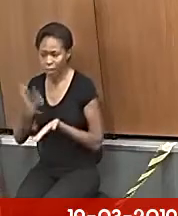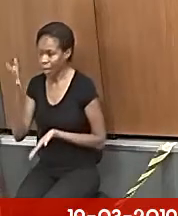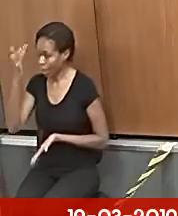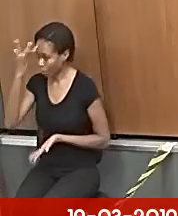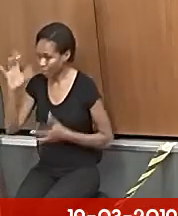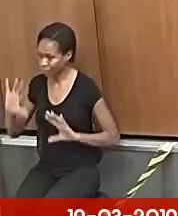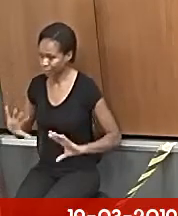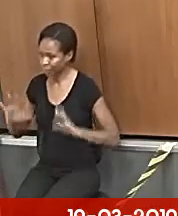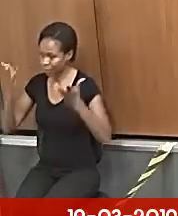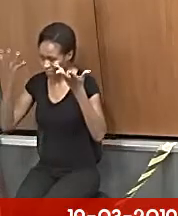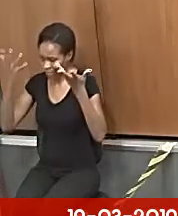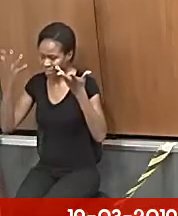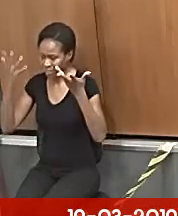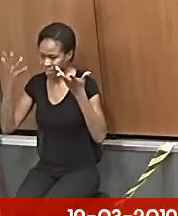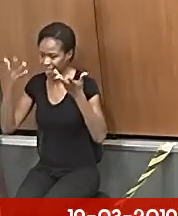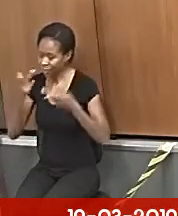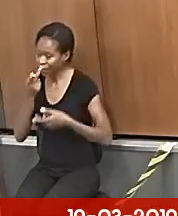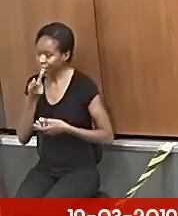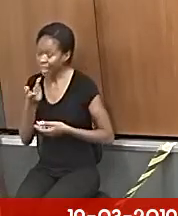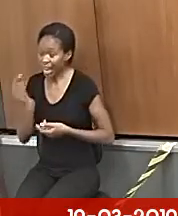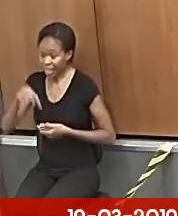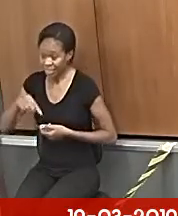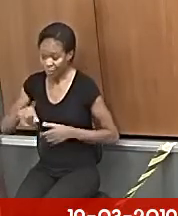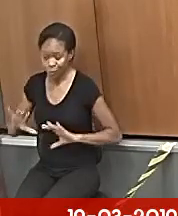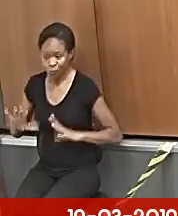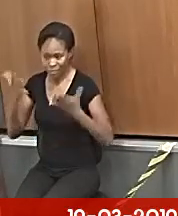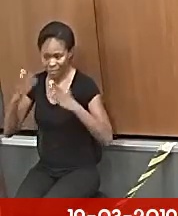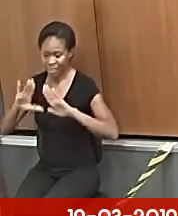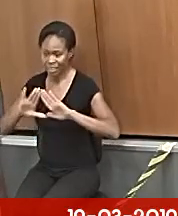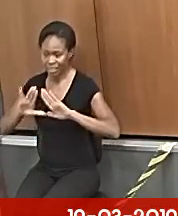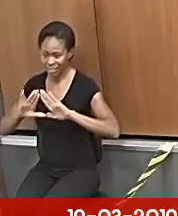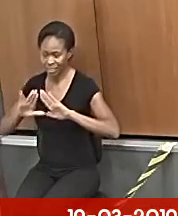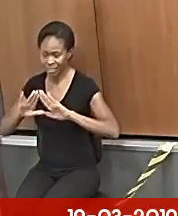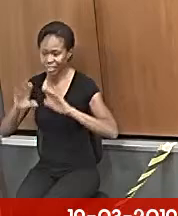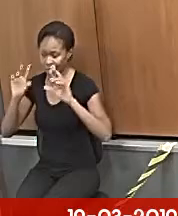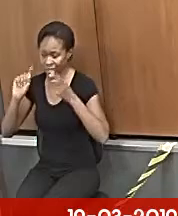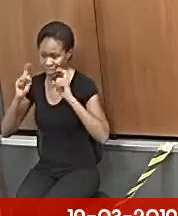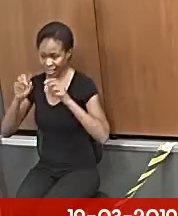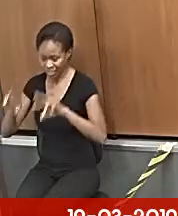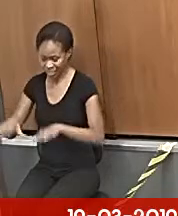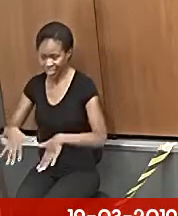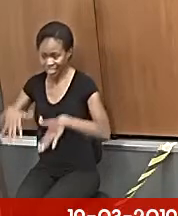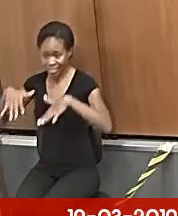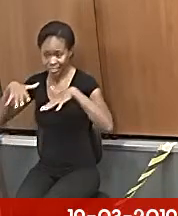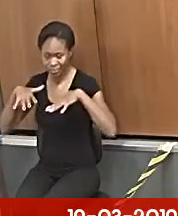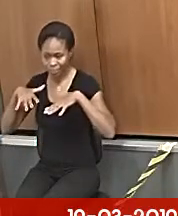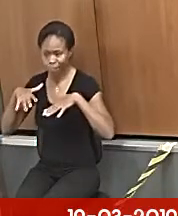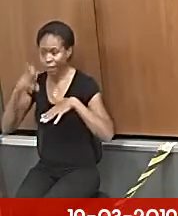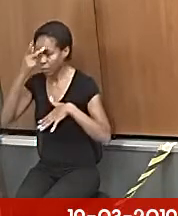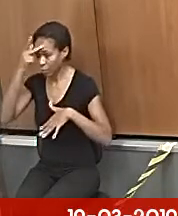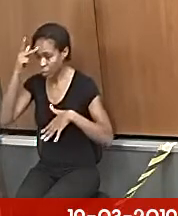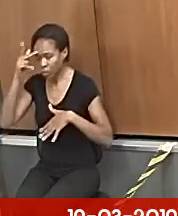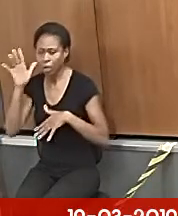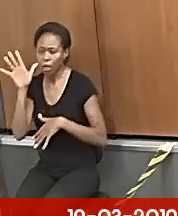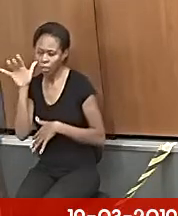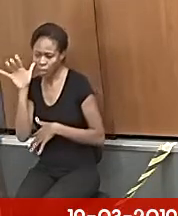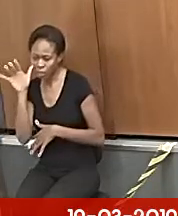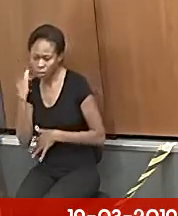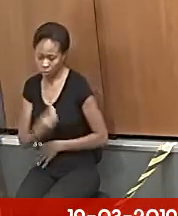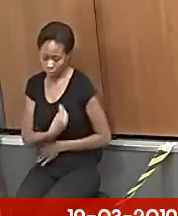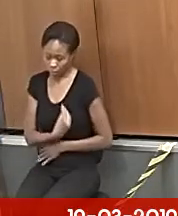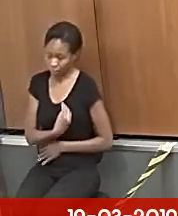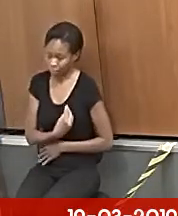comemorar em uma comemoração muito bonita aqui na assembléia uma audiência né e quem vem e quem assiste quem